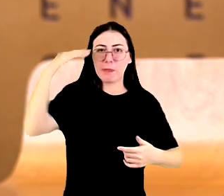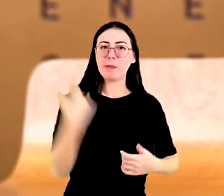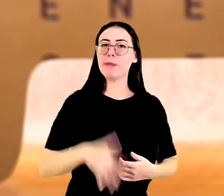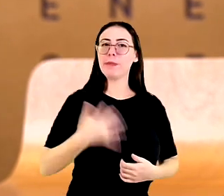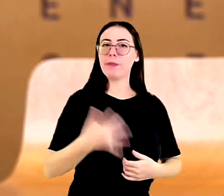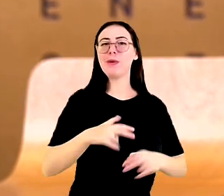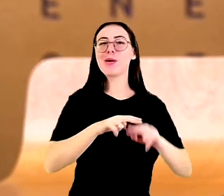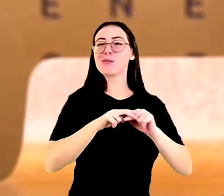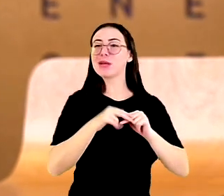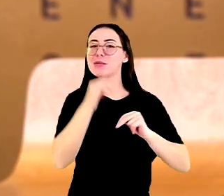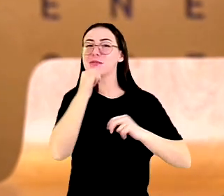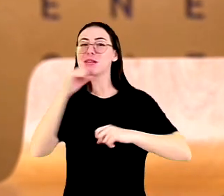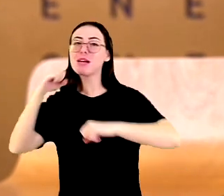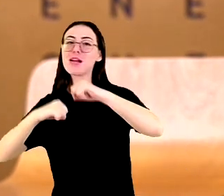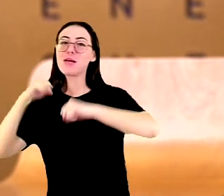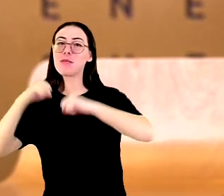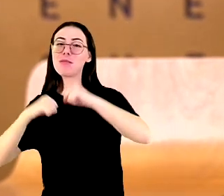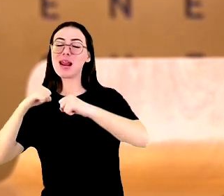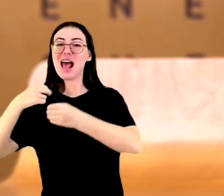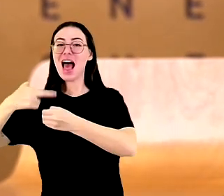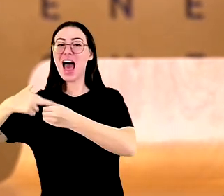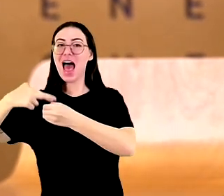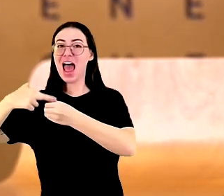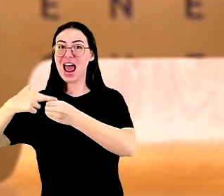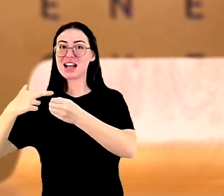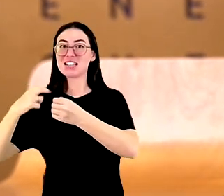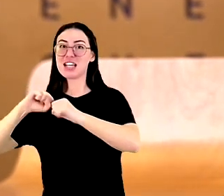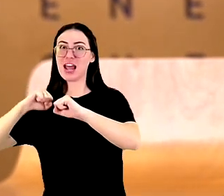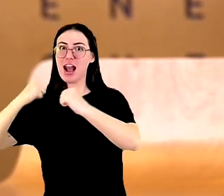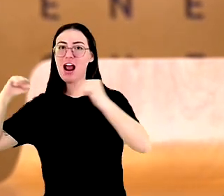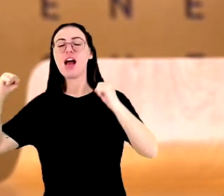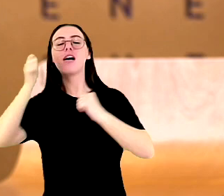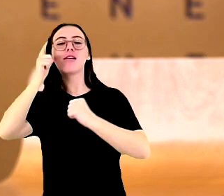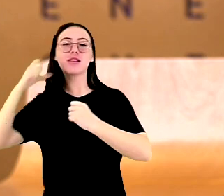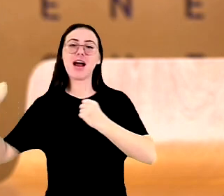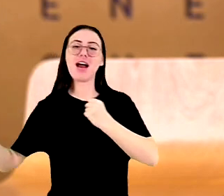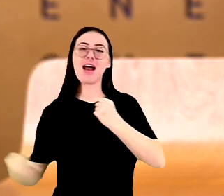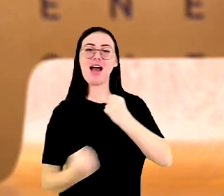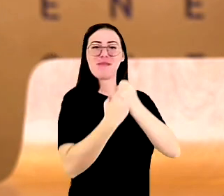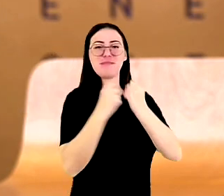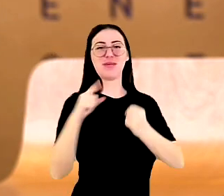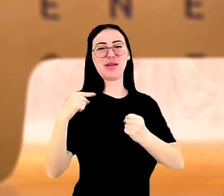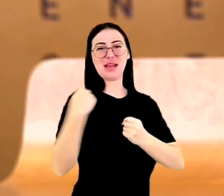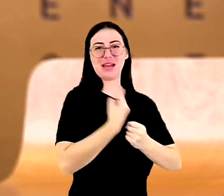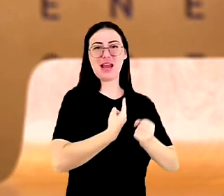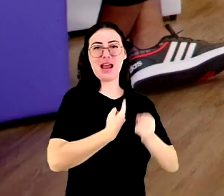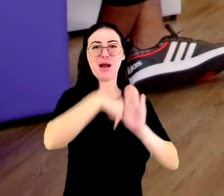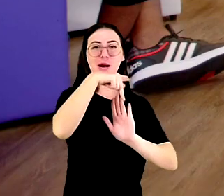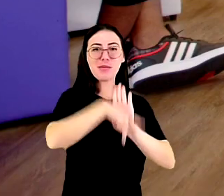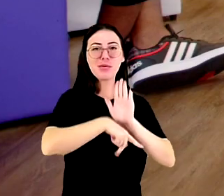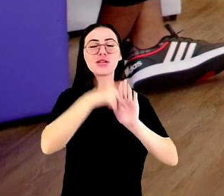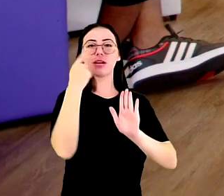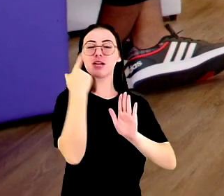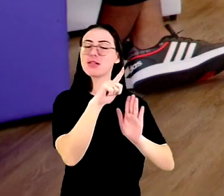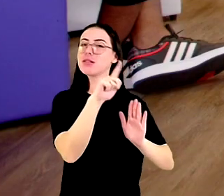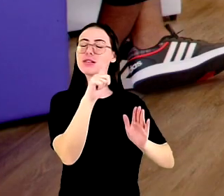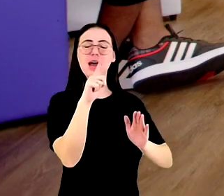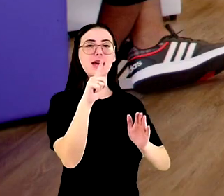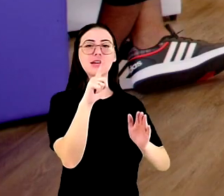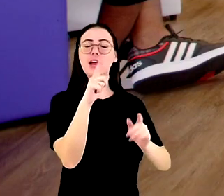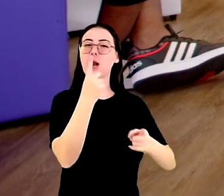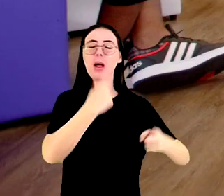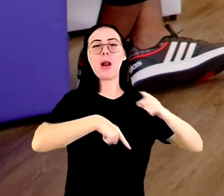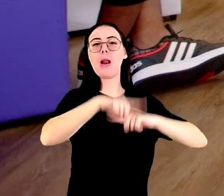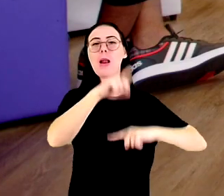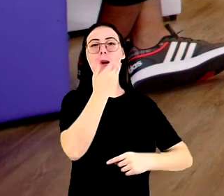empresa grande como a Raízen ajuda bastante, inclusive em projetos como esse, né? Projetos de impacto como esse. Legal.